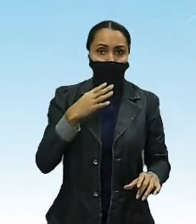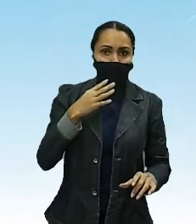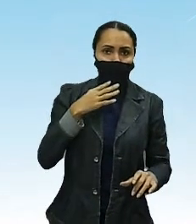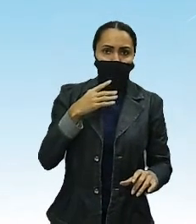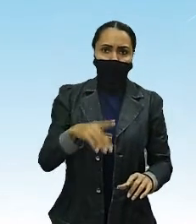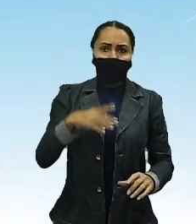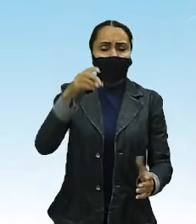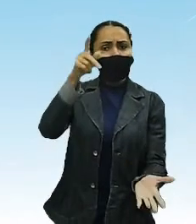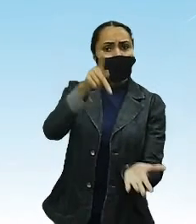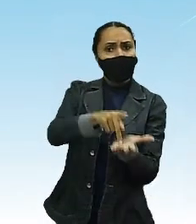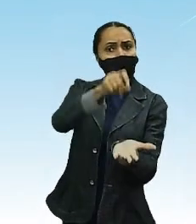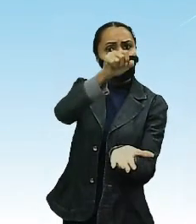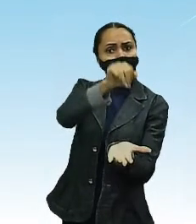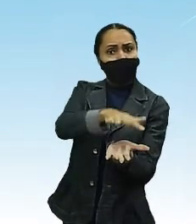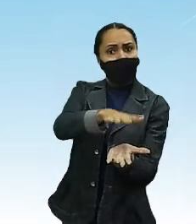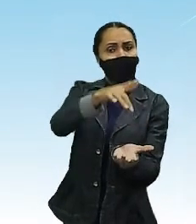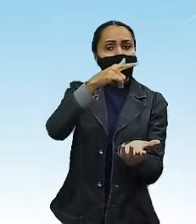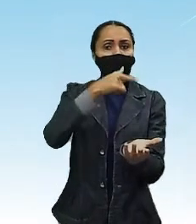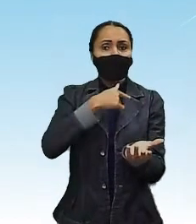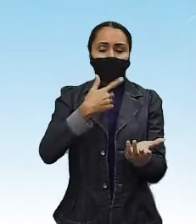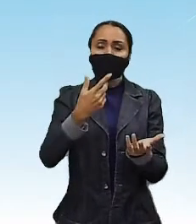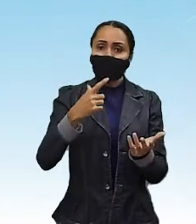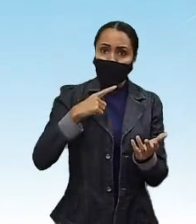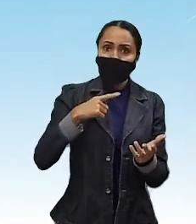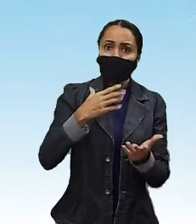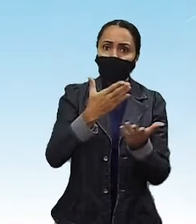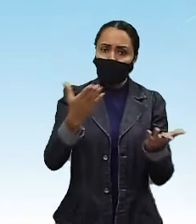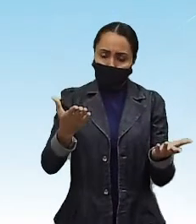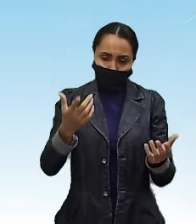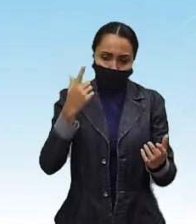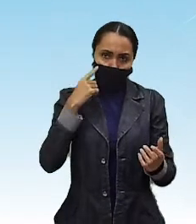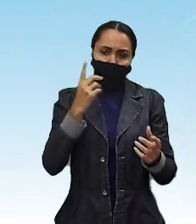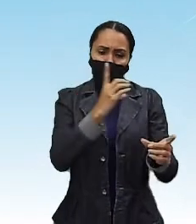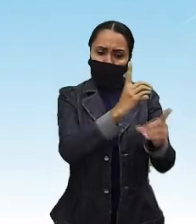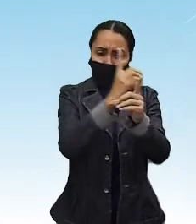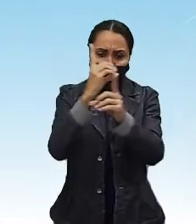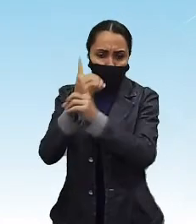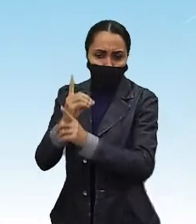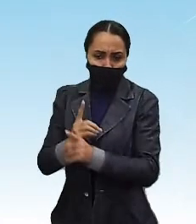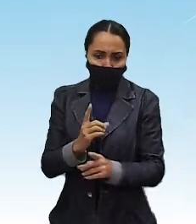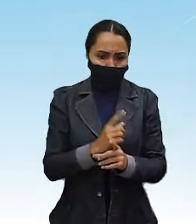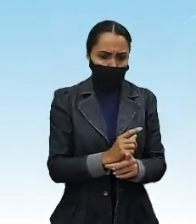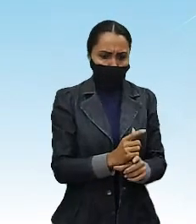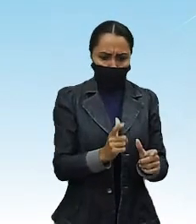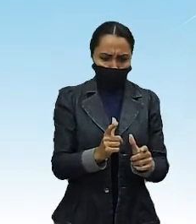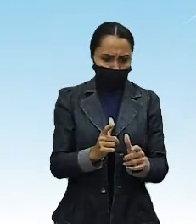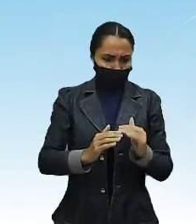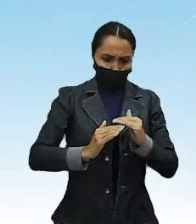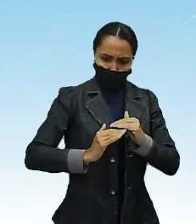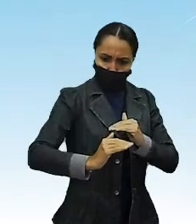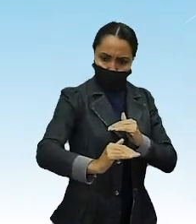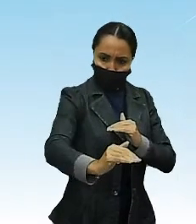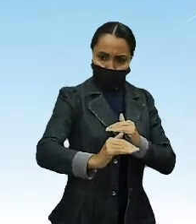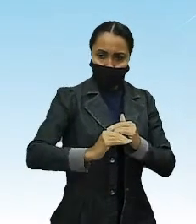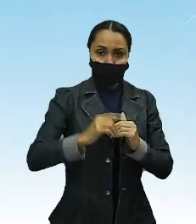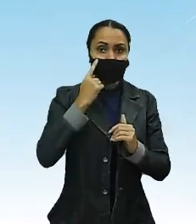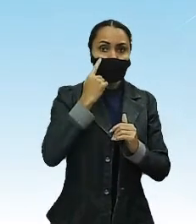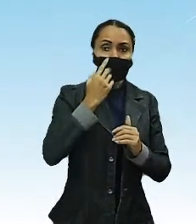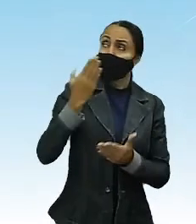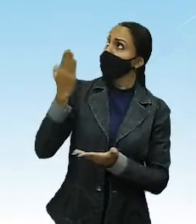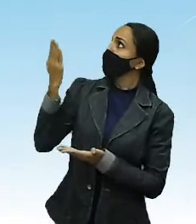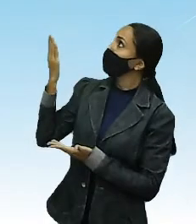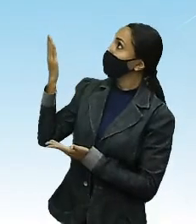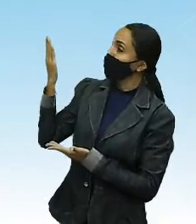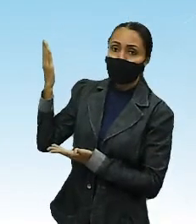Recife Antigo, no solo do Recife Antigo você vai encontrar mosaico em um monte de lugar. Olha que coisa legal. Um mosaico aí,